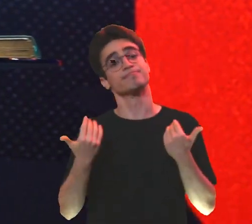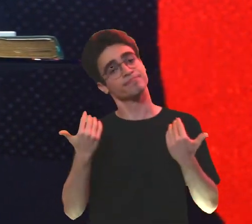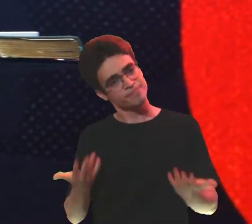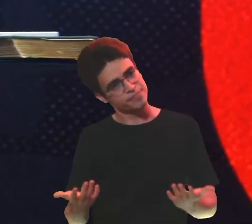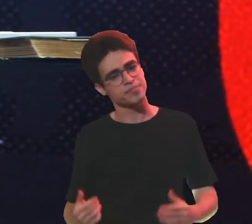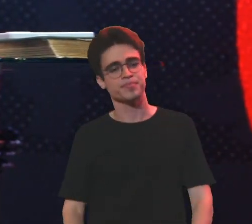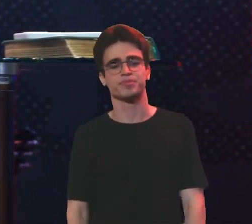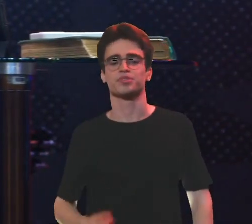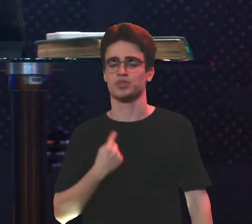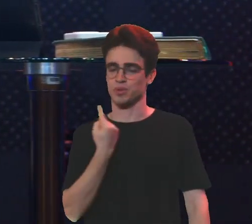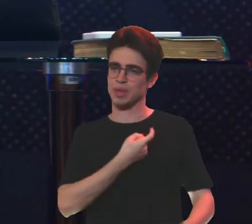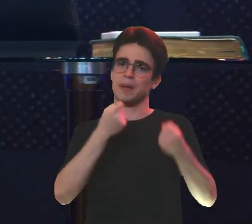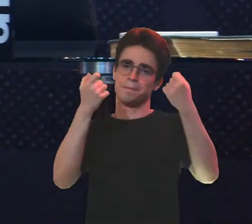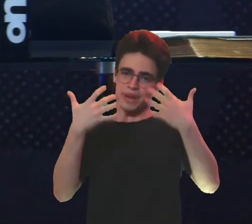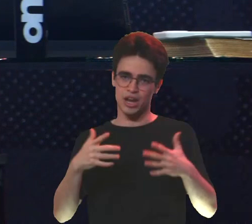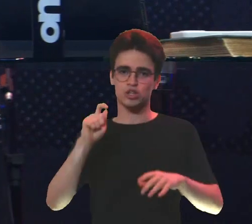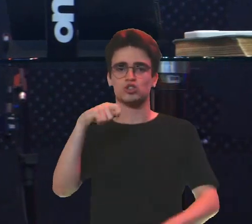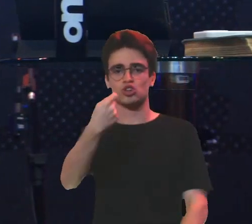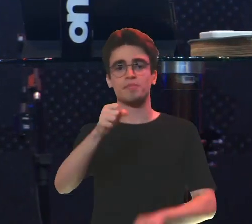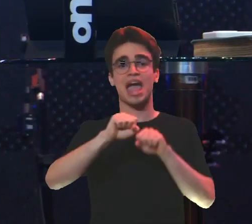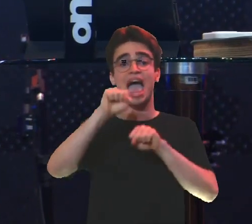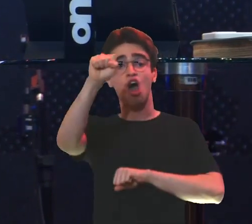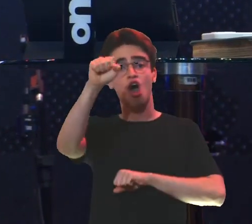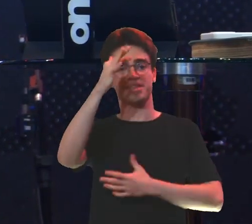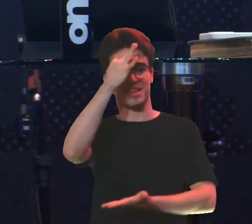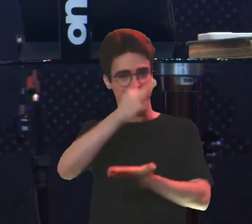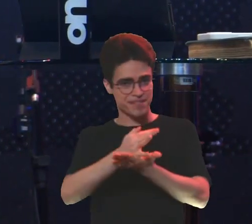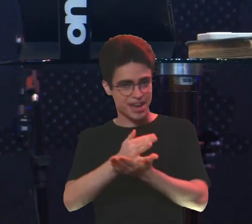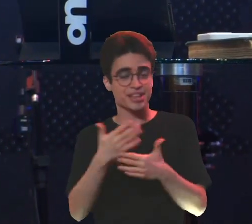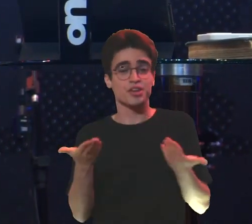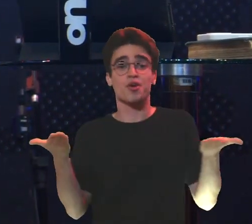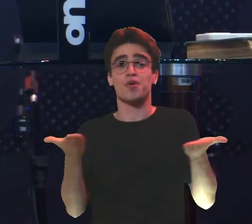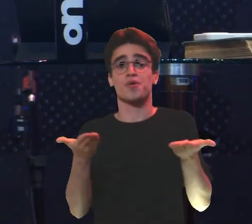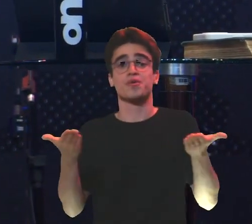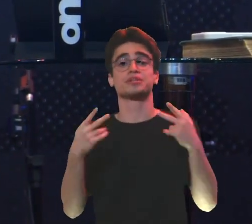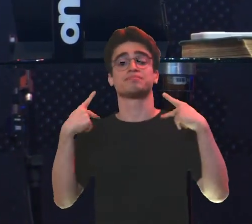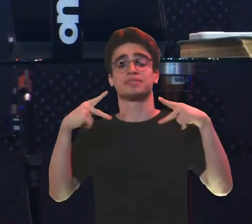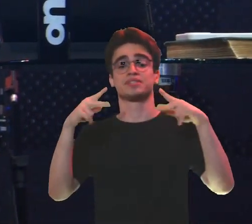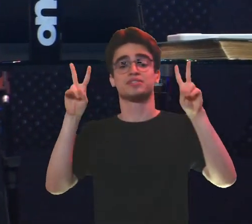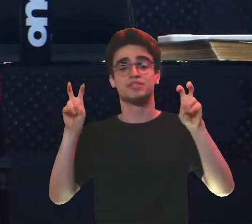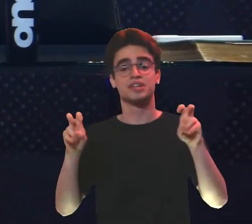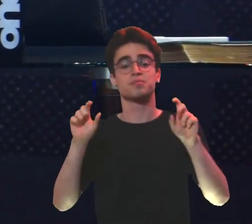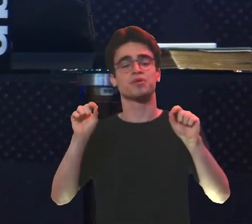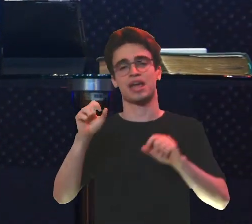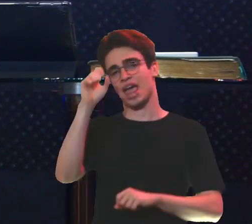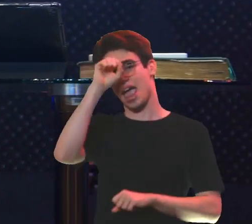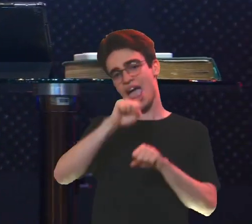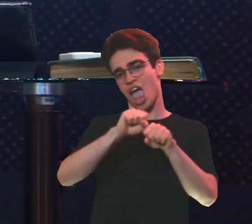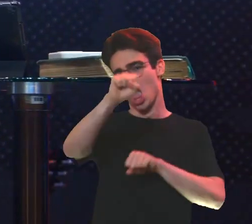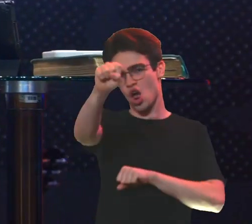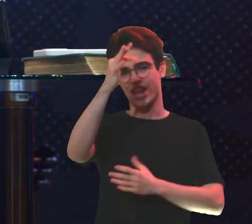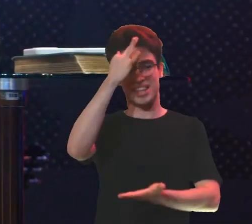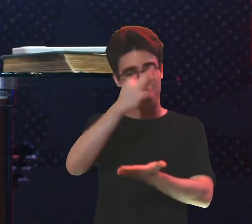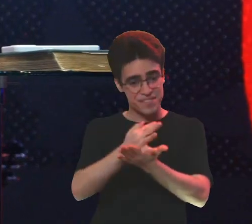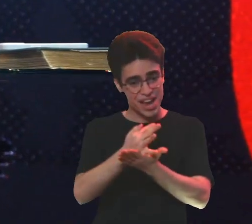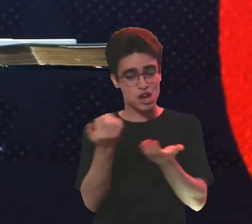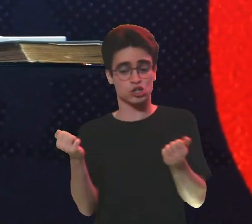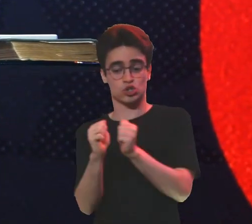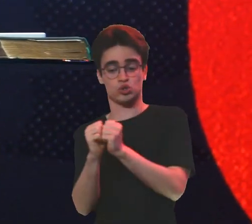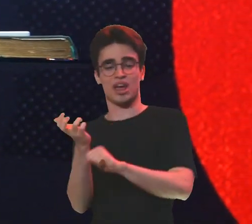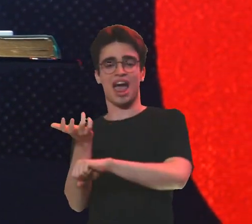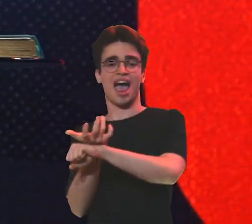gente está falando sobre os heróis da fé. Então, hoje, o tema da pregação vai ser Heróis da Fé e os